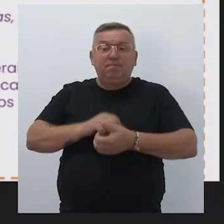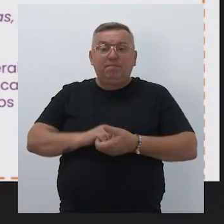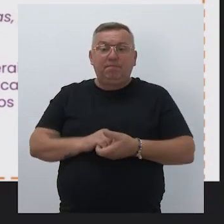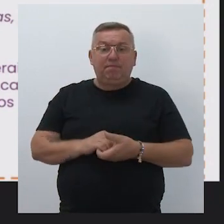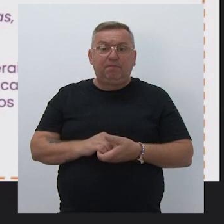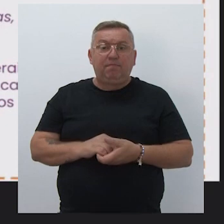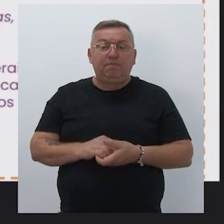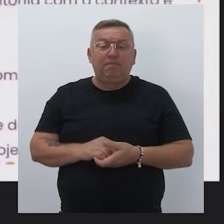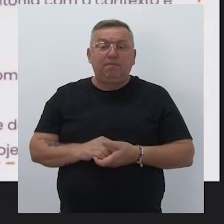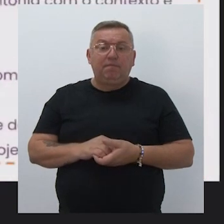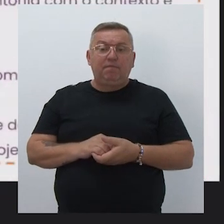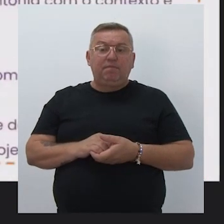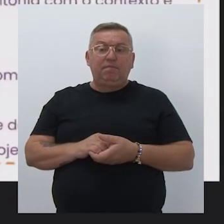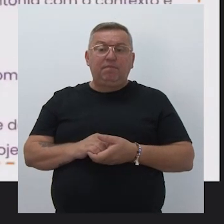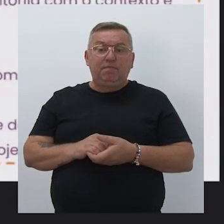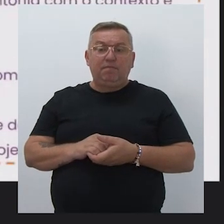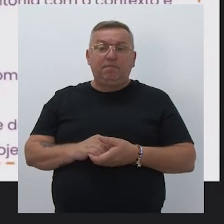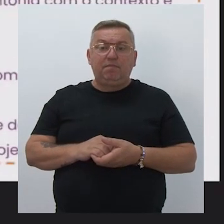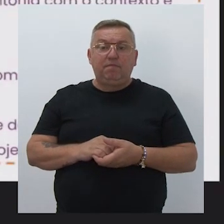Pri.